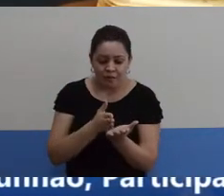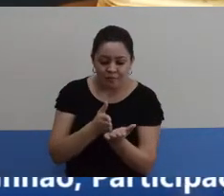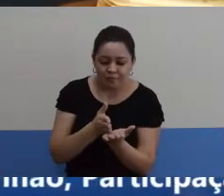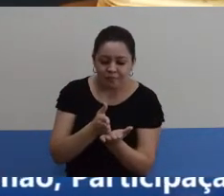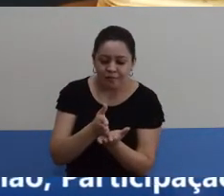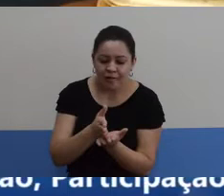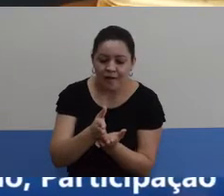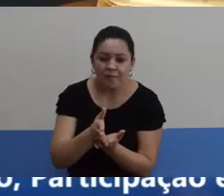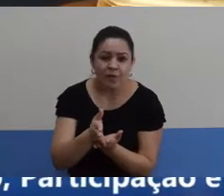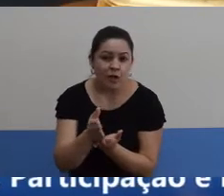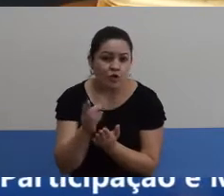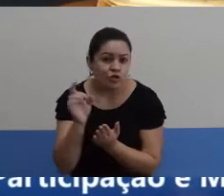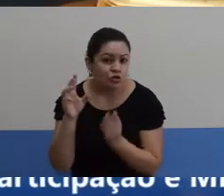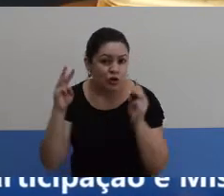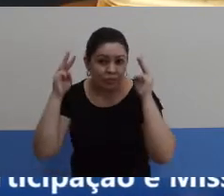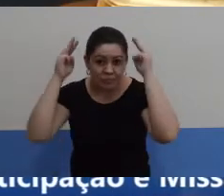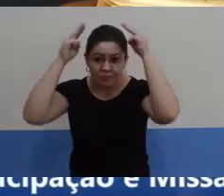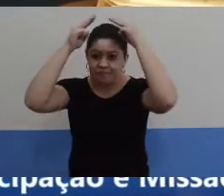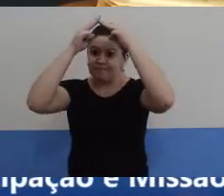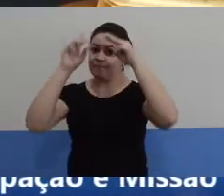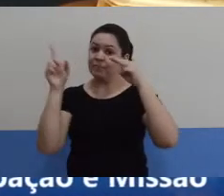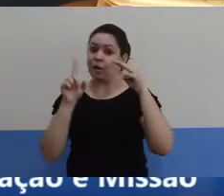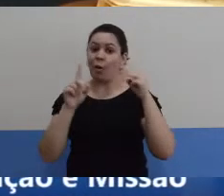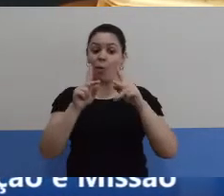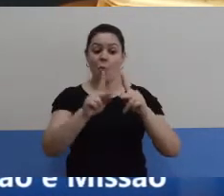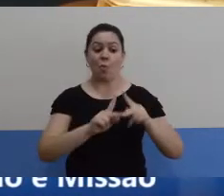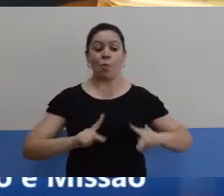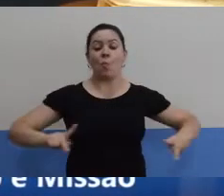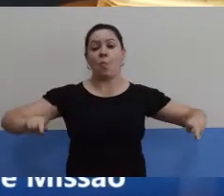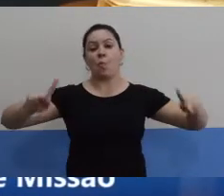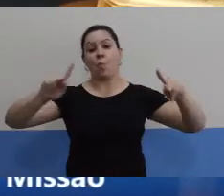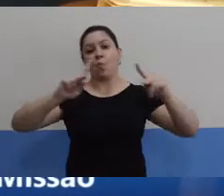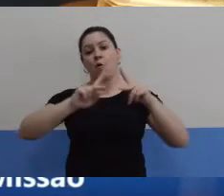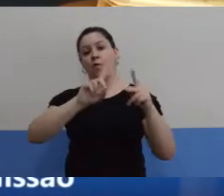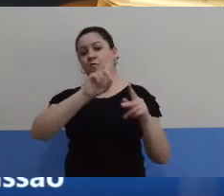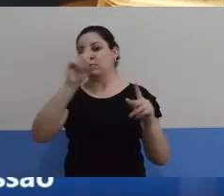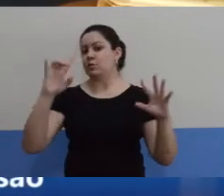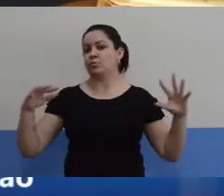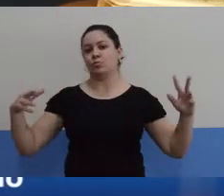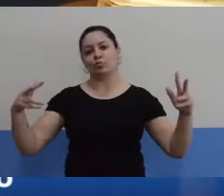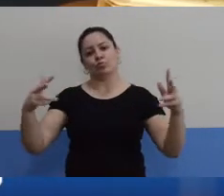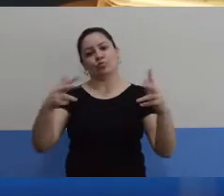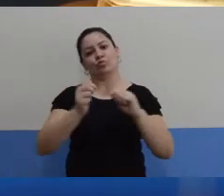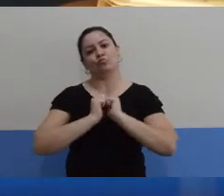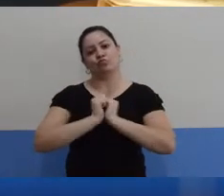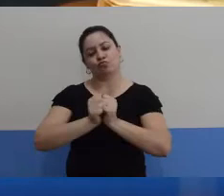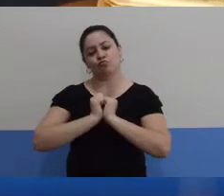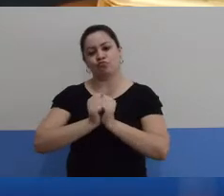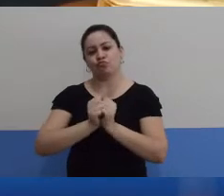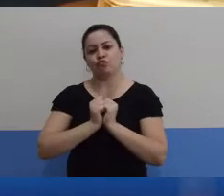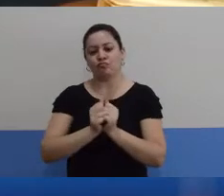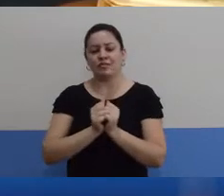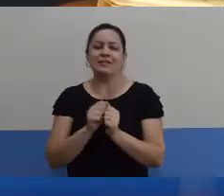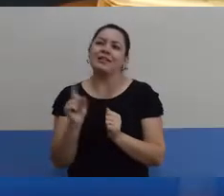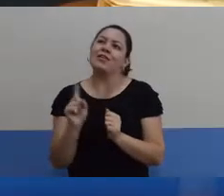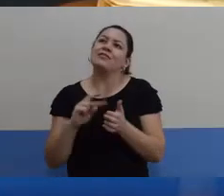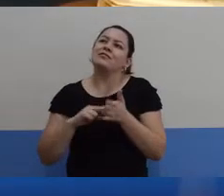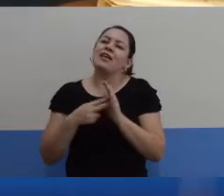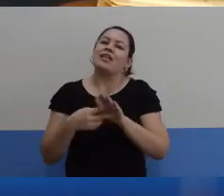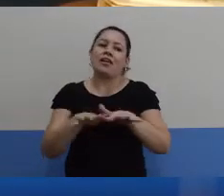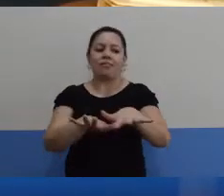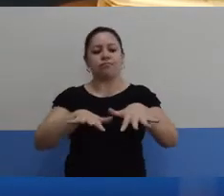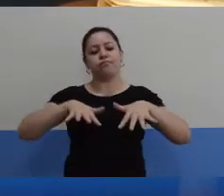todo o povo de Deus. Assim, o processo sinodal já não é apenas uma assembleia